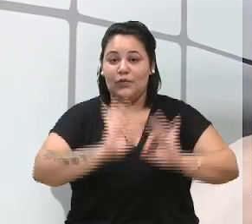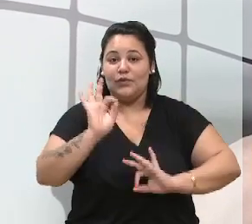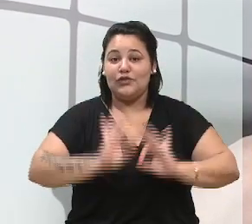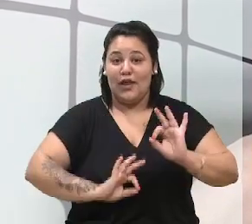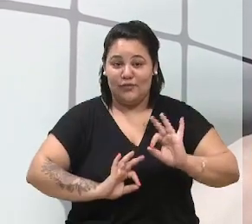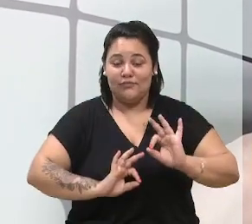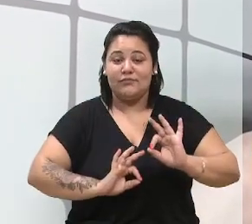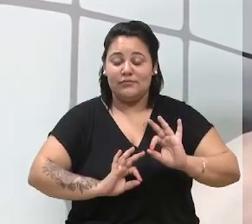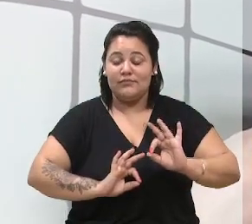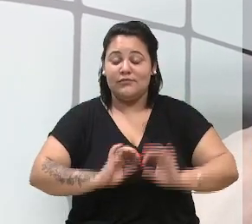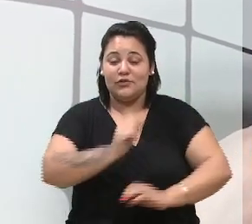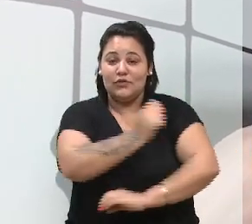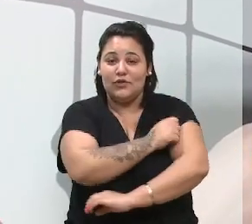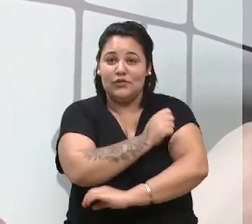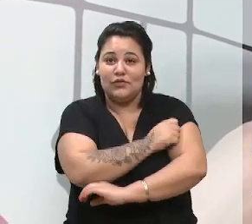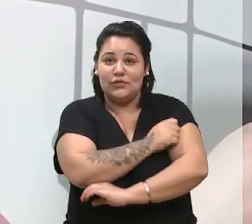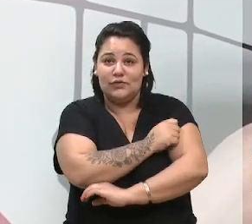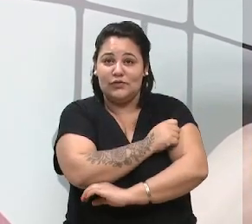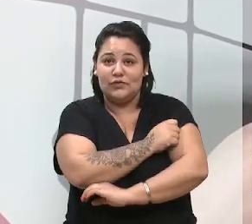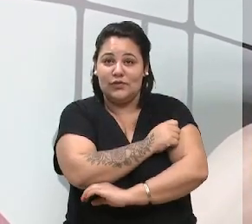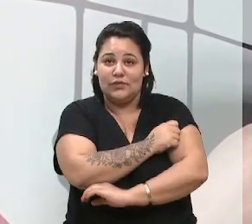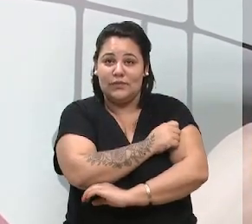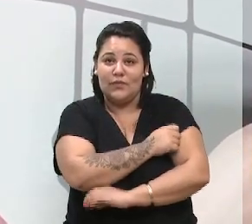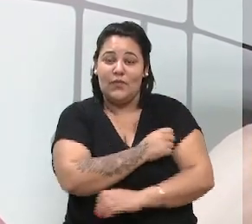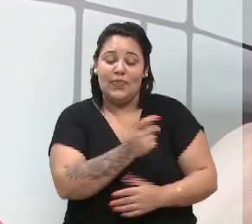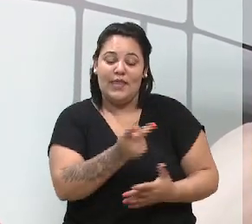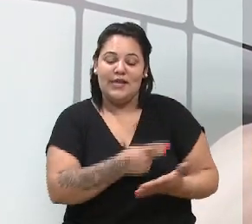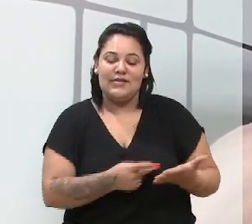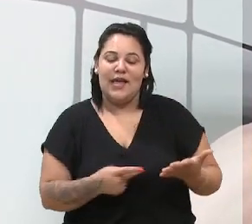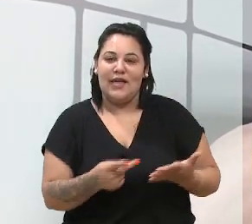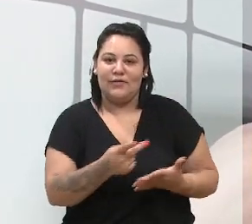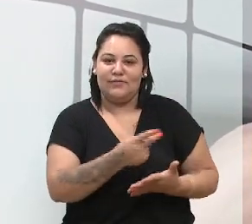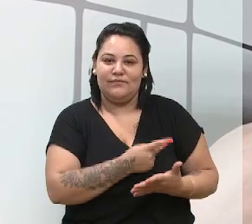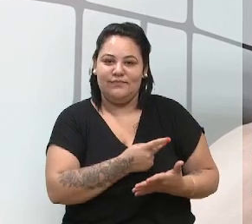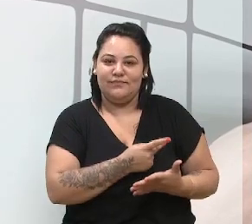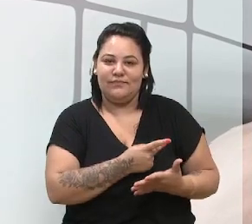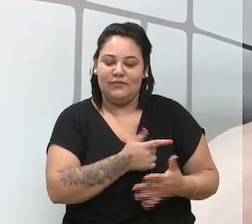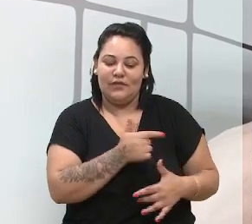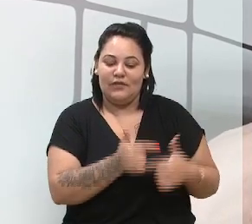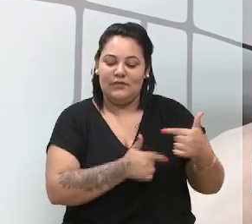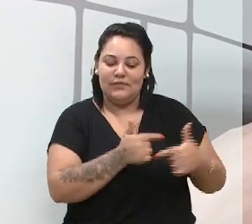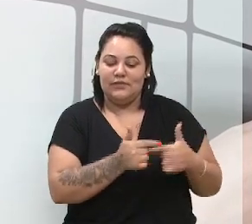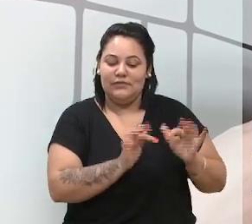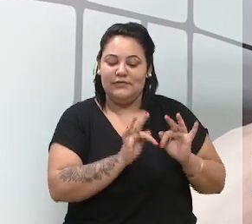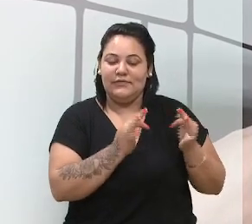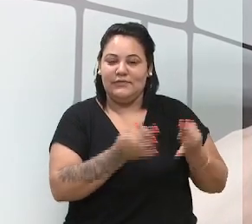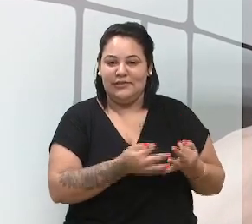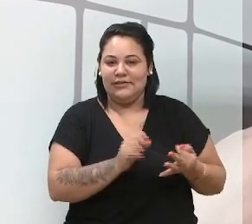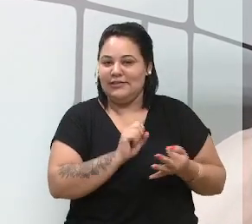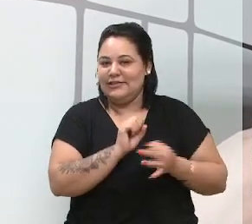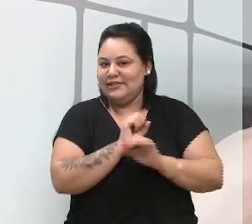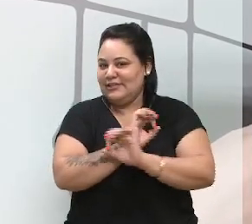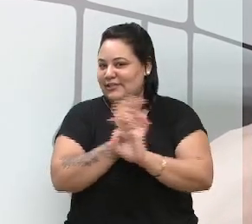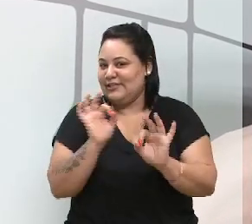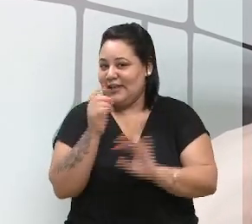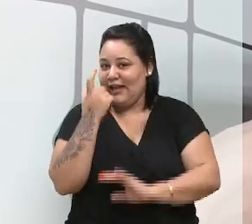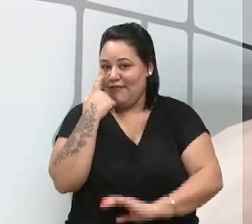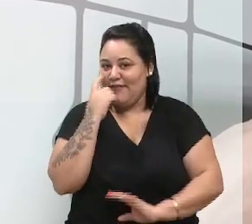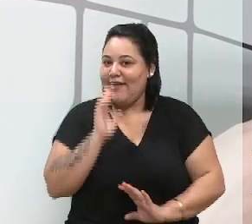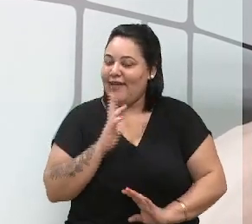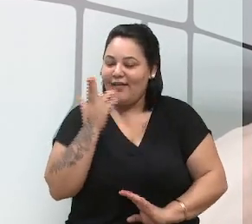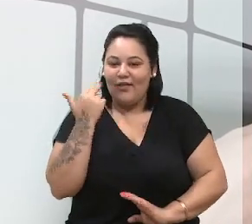que os alunos desenha desenhem o trabalho invisível da sua família que normalmente é das